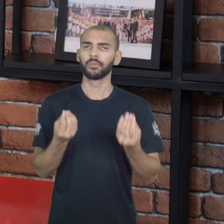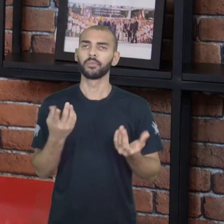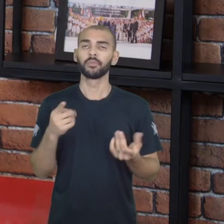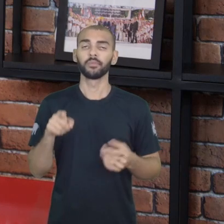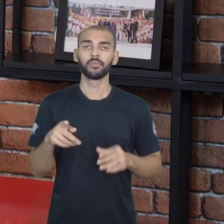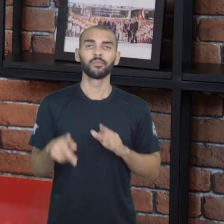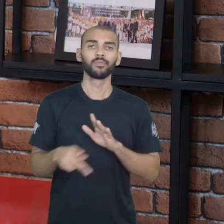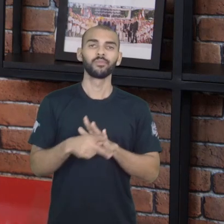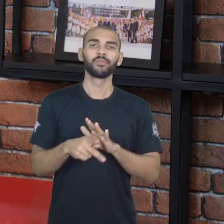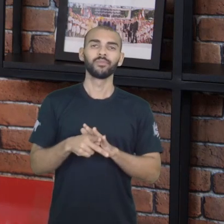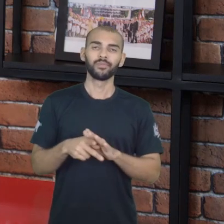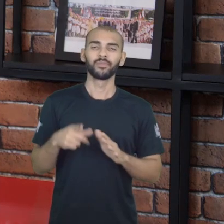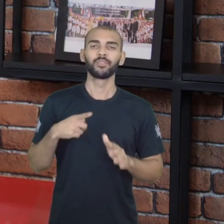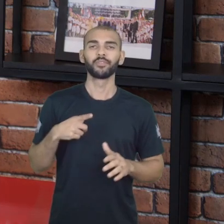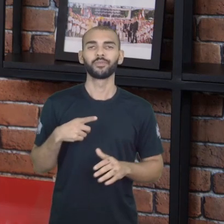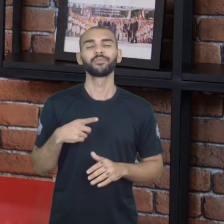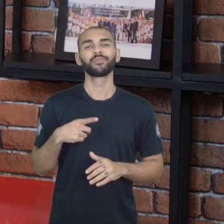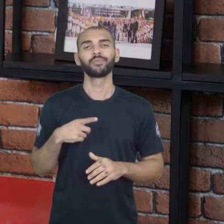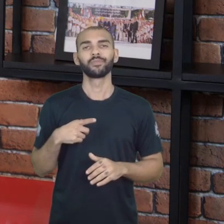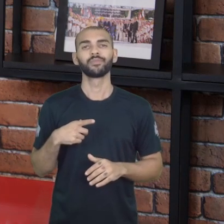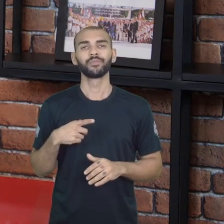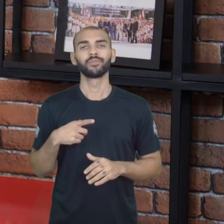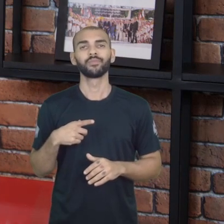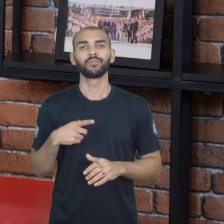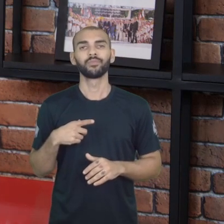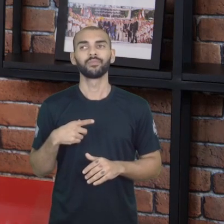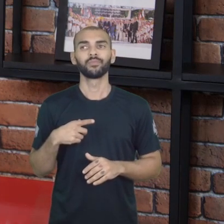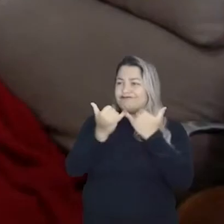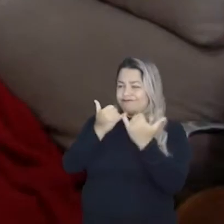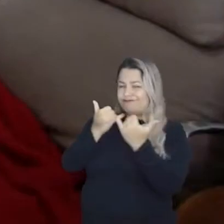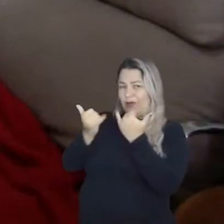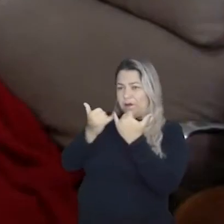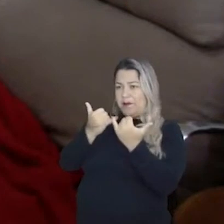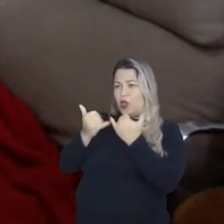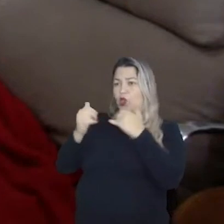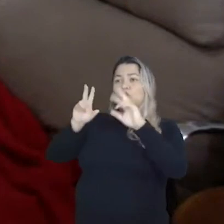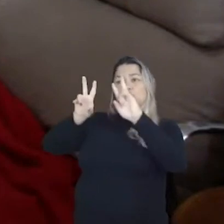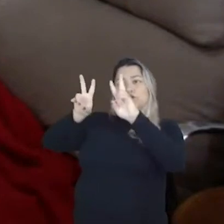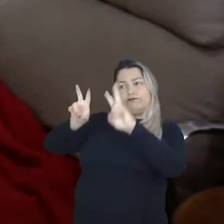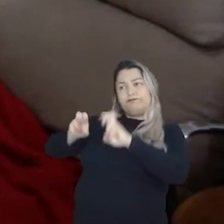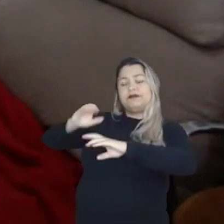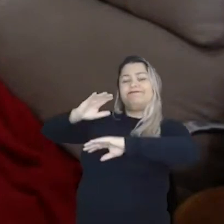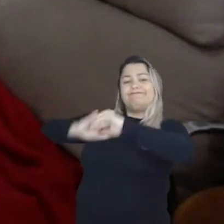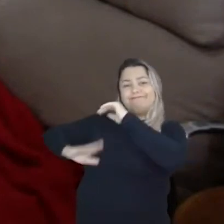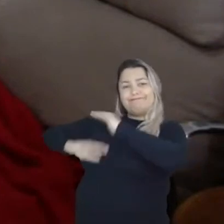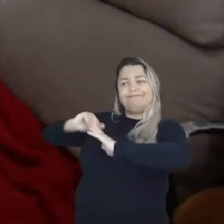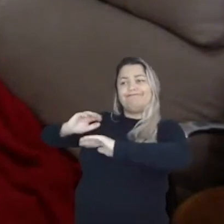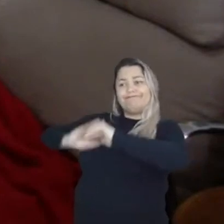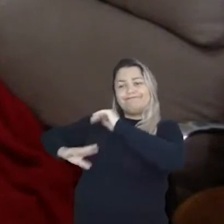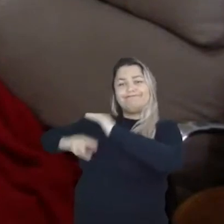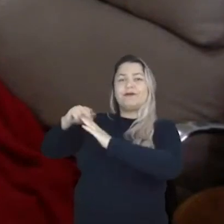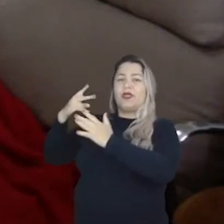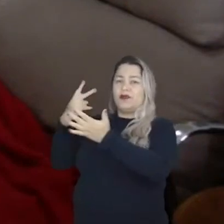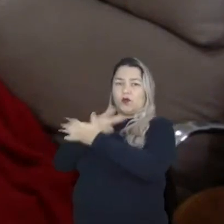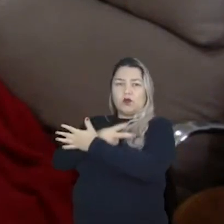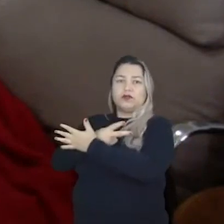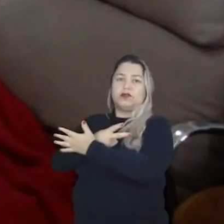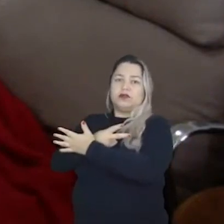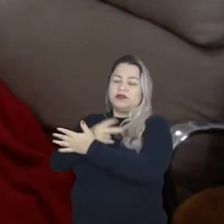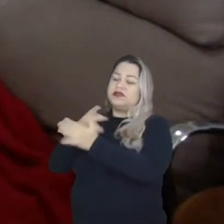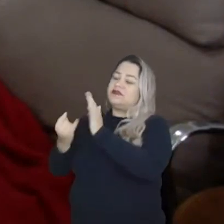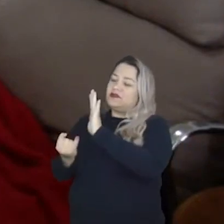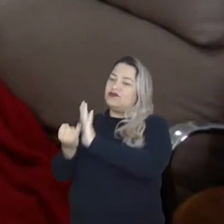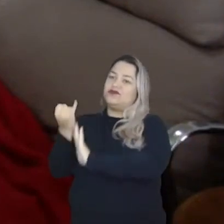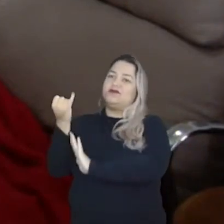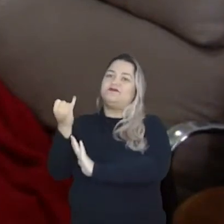as consequências desse cenário foi o editor do portal do PT, Fernando Brasil. O que acontece na prática com esses juros